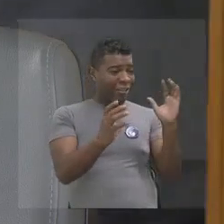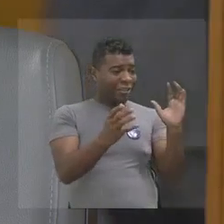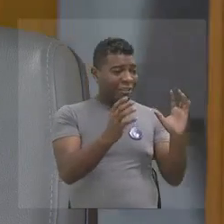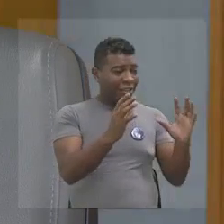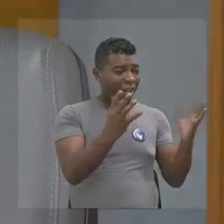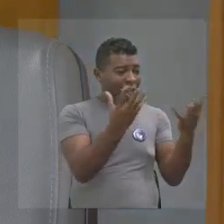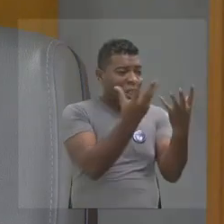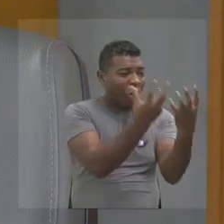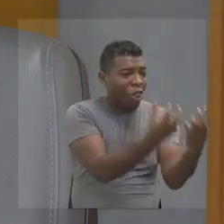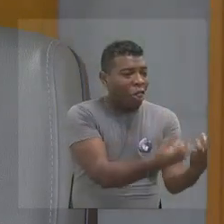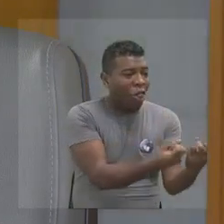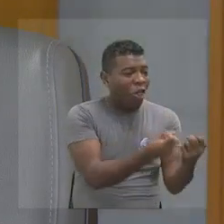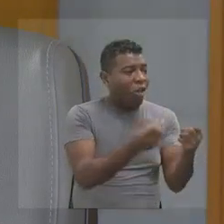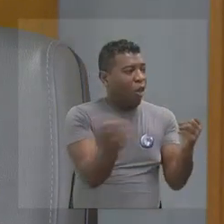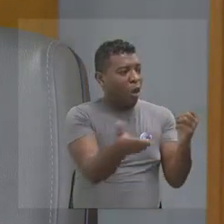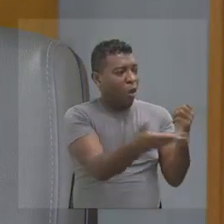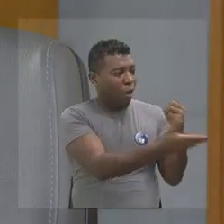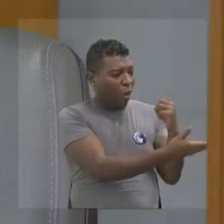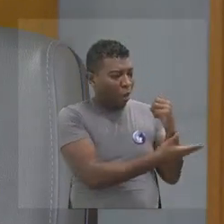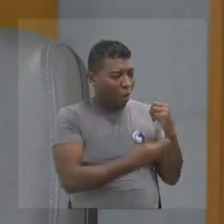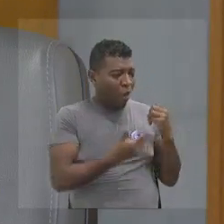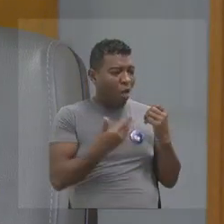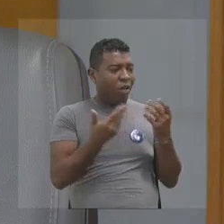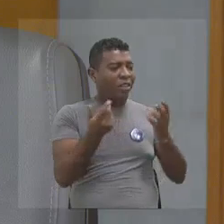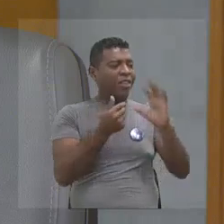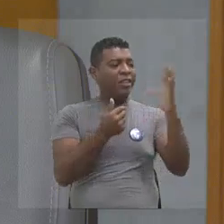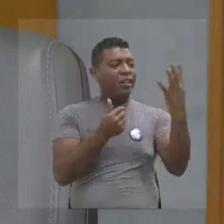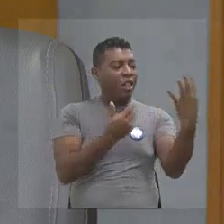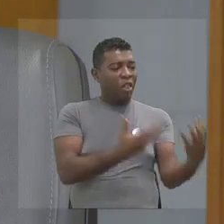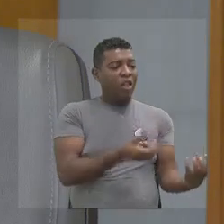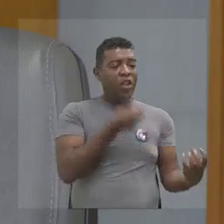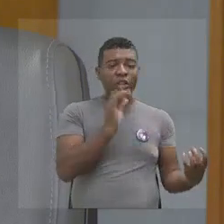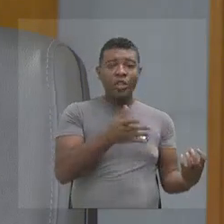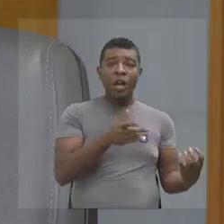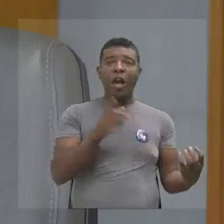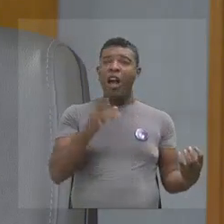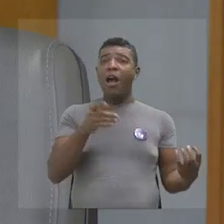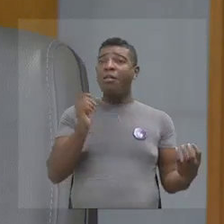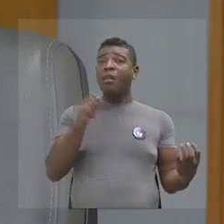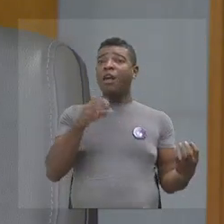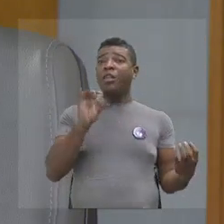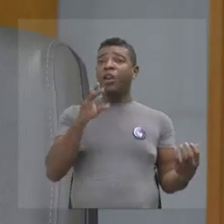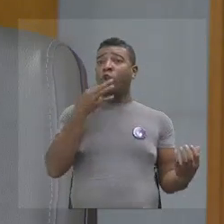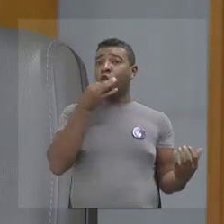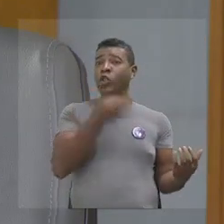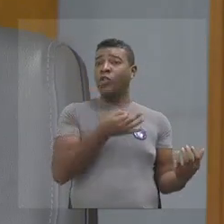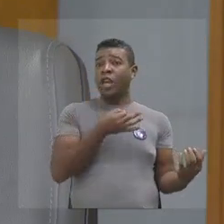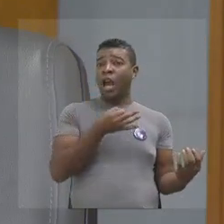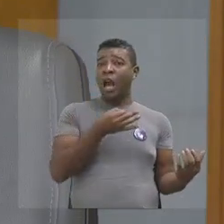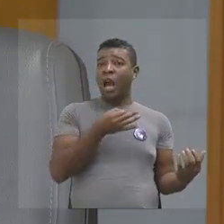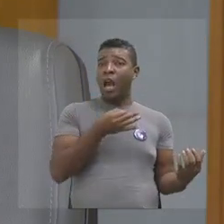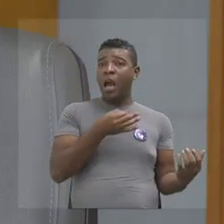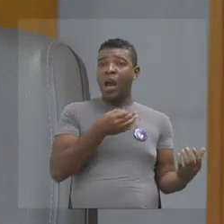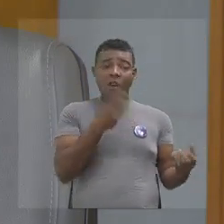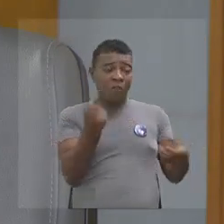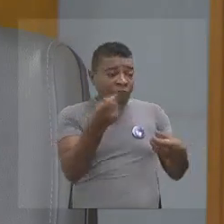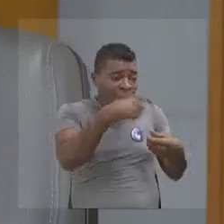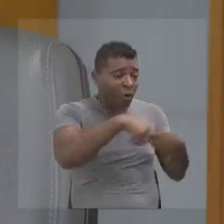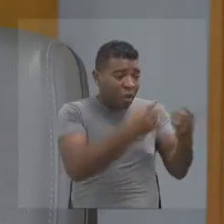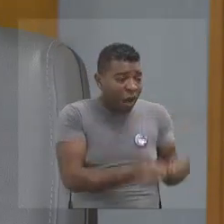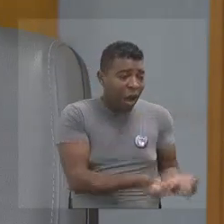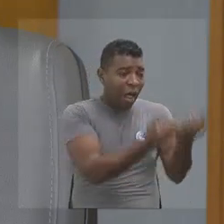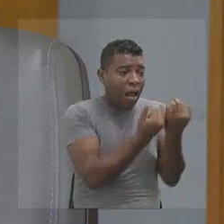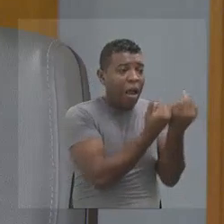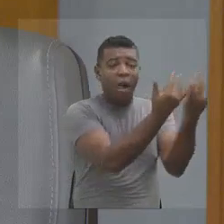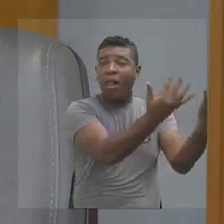o parecer da Advocacia Geral do Estado também que Desconsidera a mancha desconsiderar as áreas de fragmento de Mata Atlântica que considera apenas